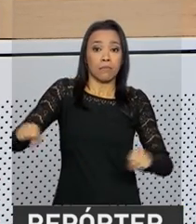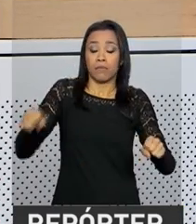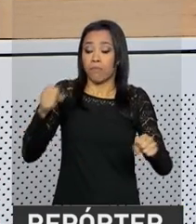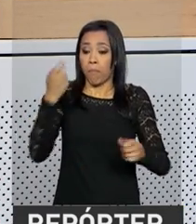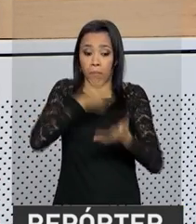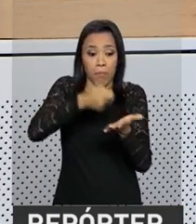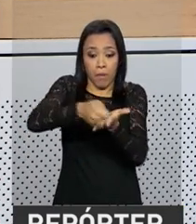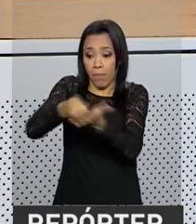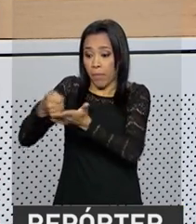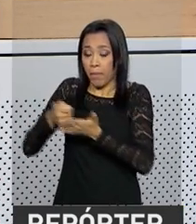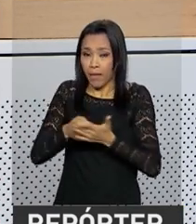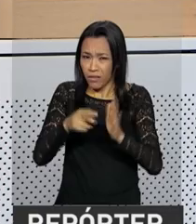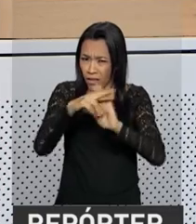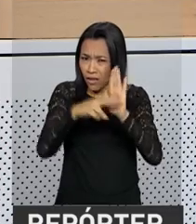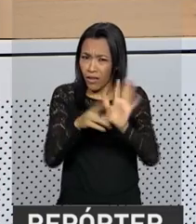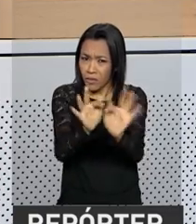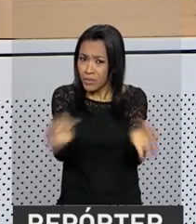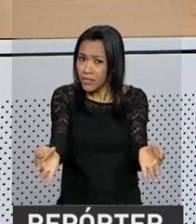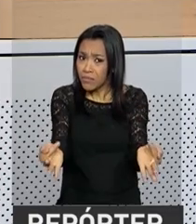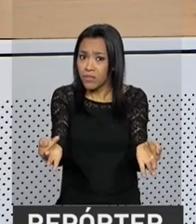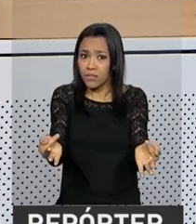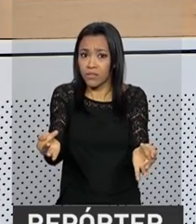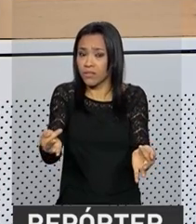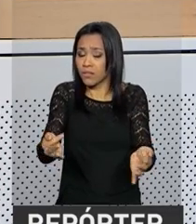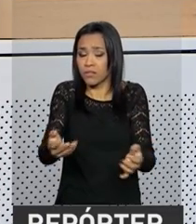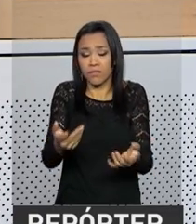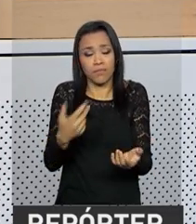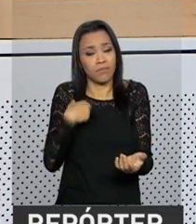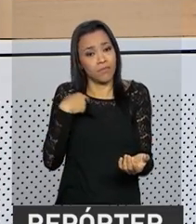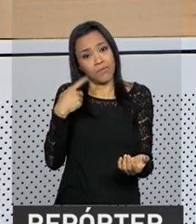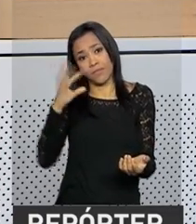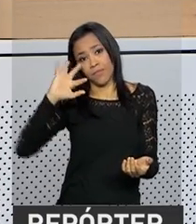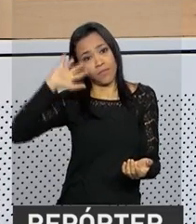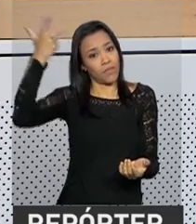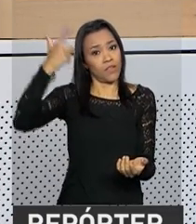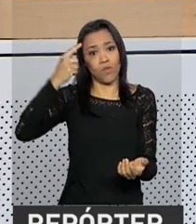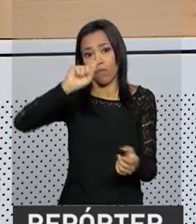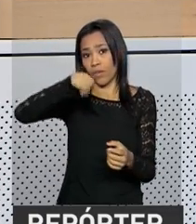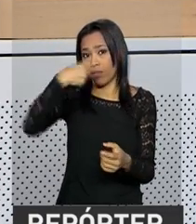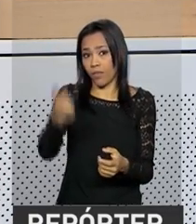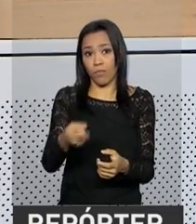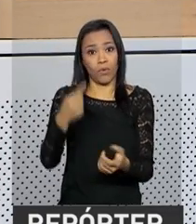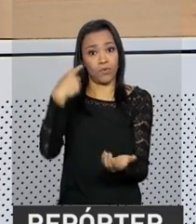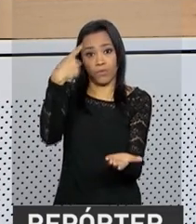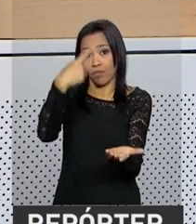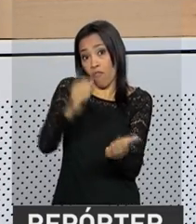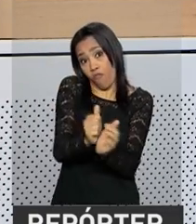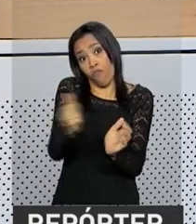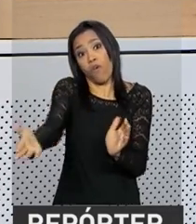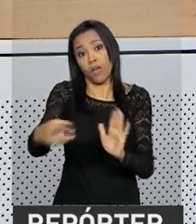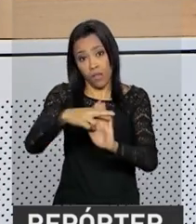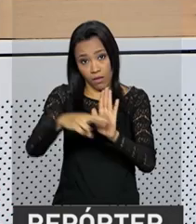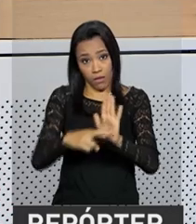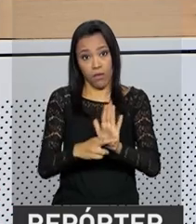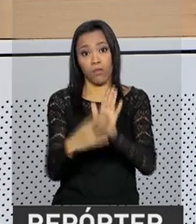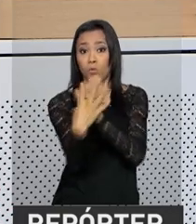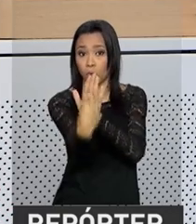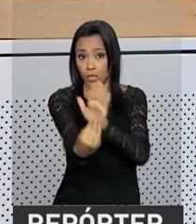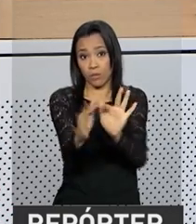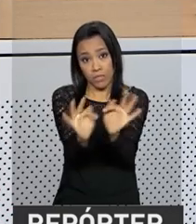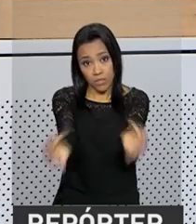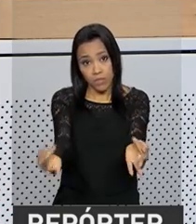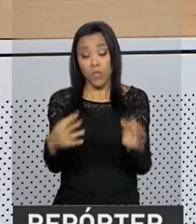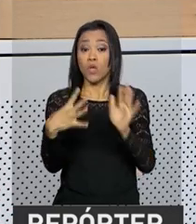simples não é impensável conseguir cumprir seus compromissos estando fora do simples que o simples e